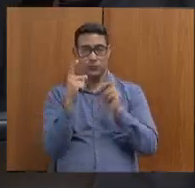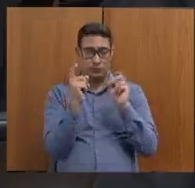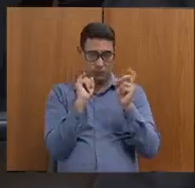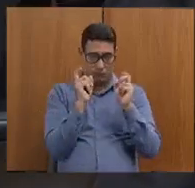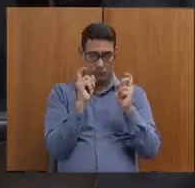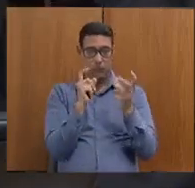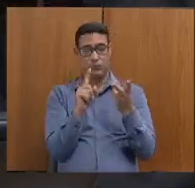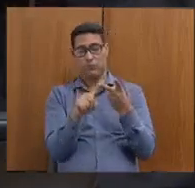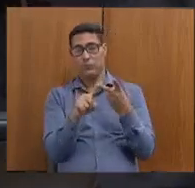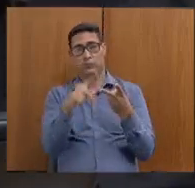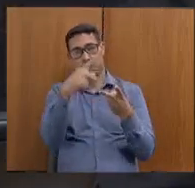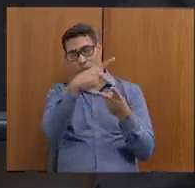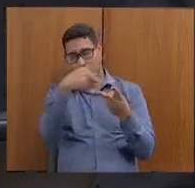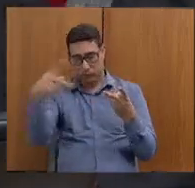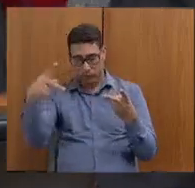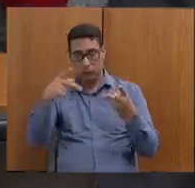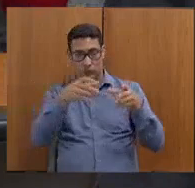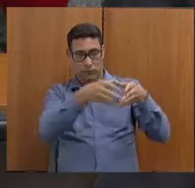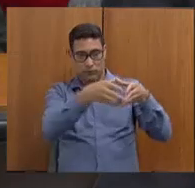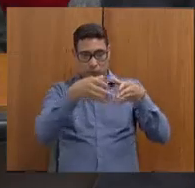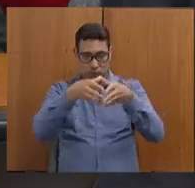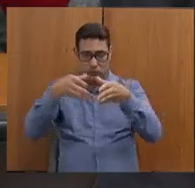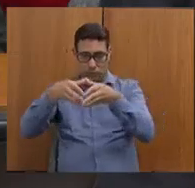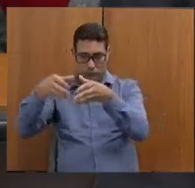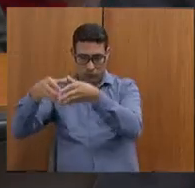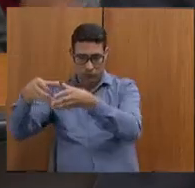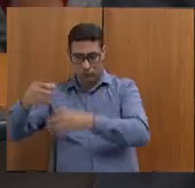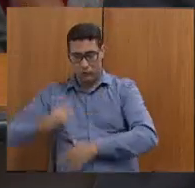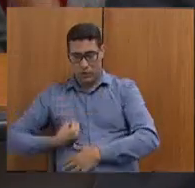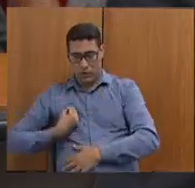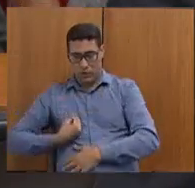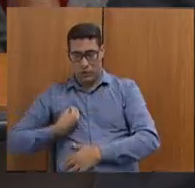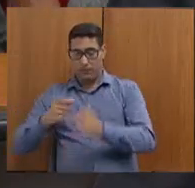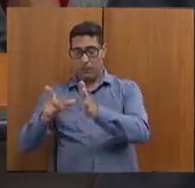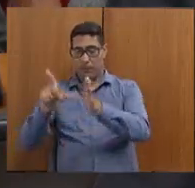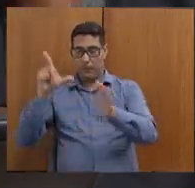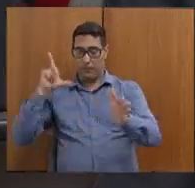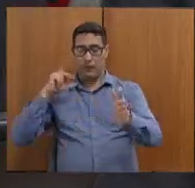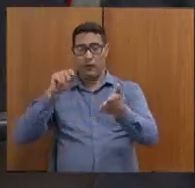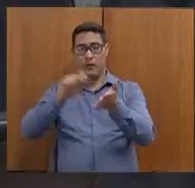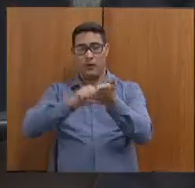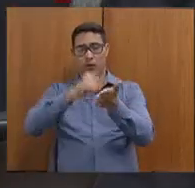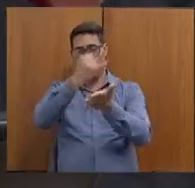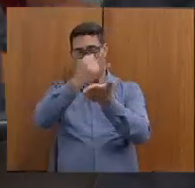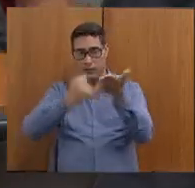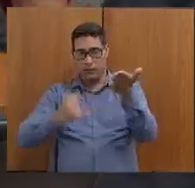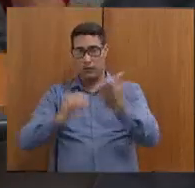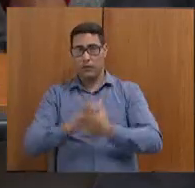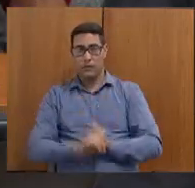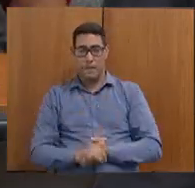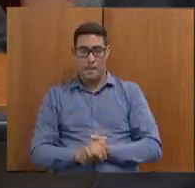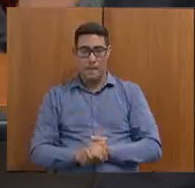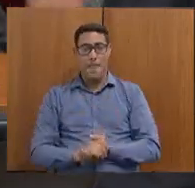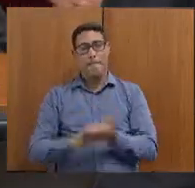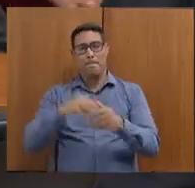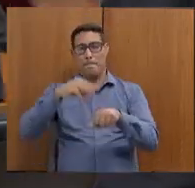Segundo, presidente das comissões participantes por ordem de inscrição. Membros das